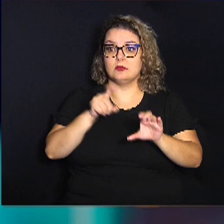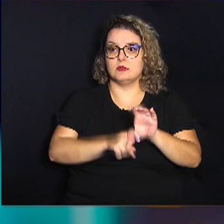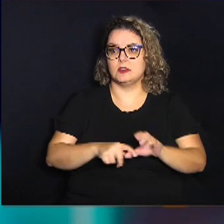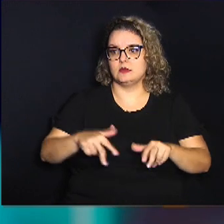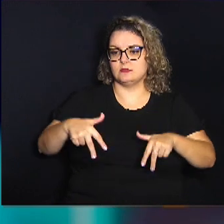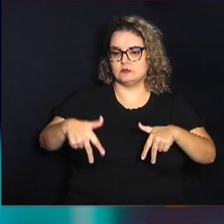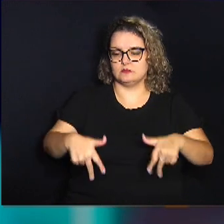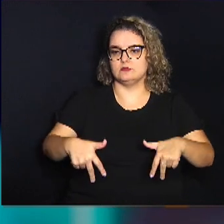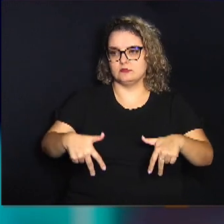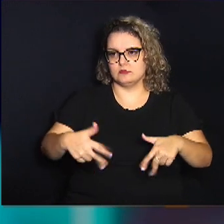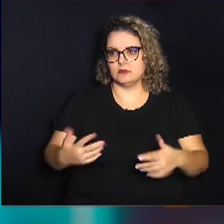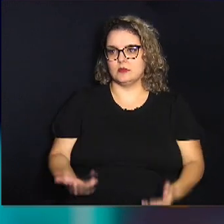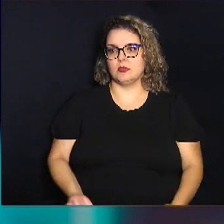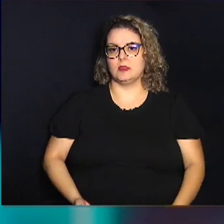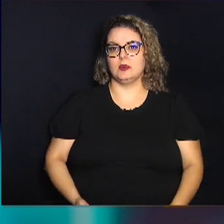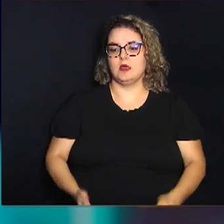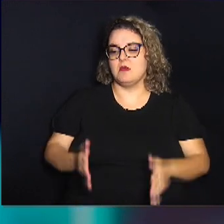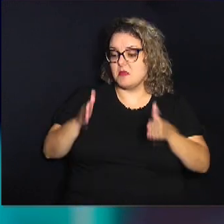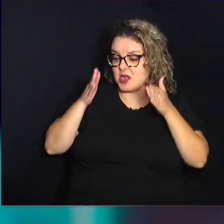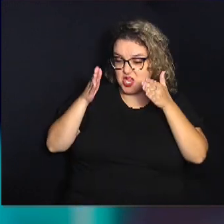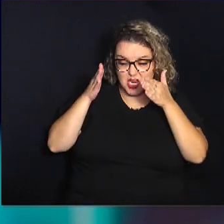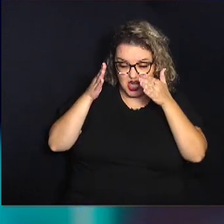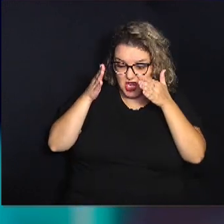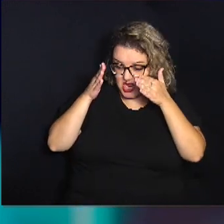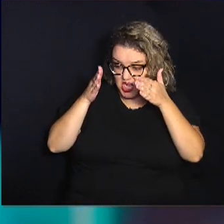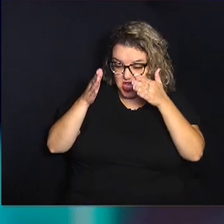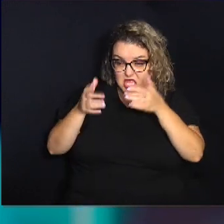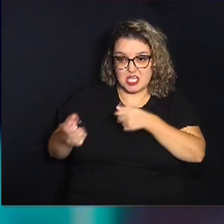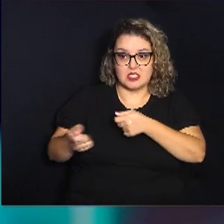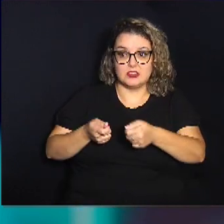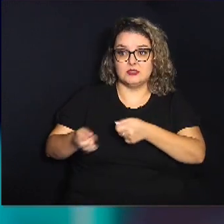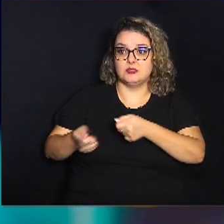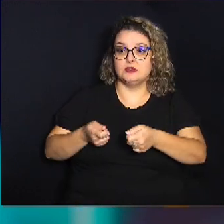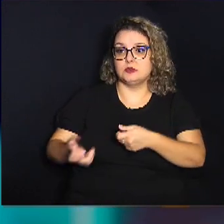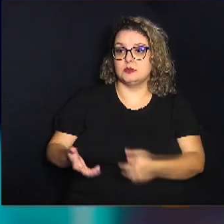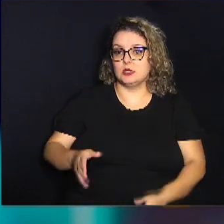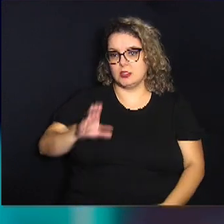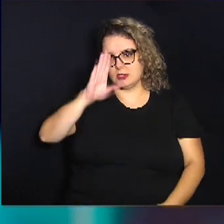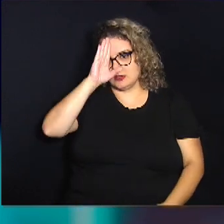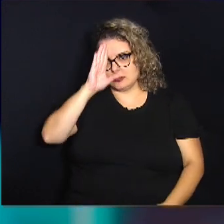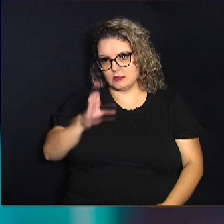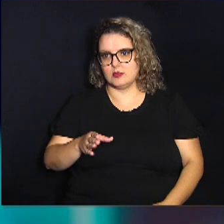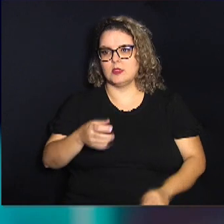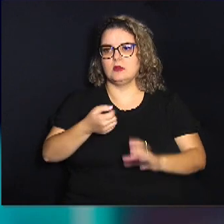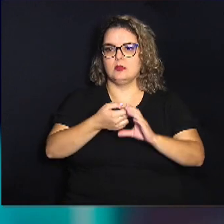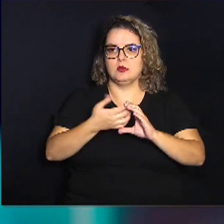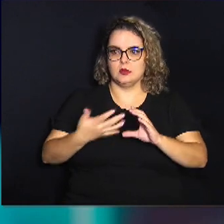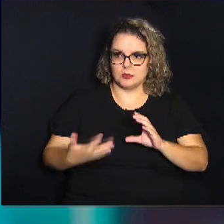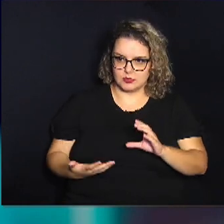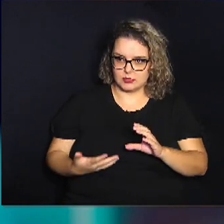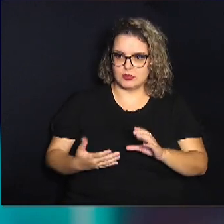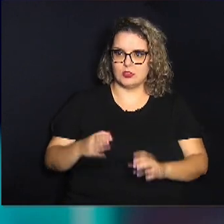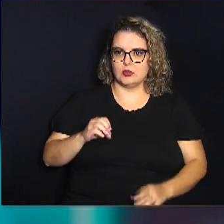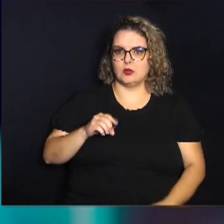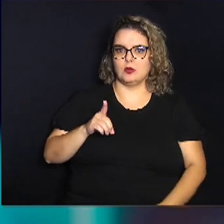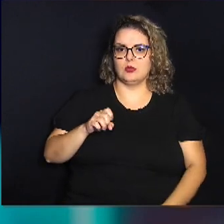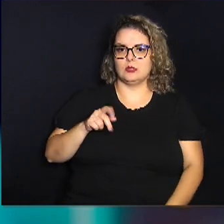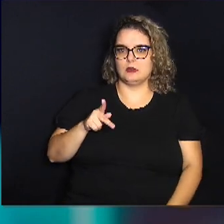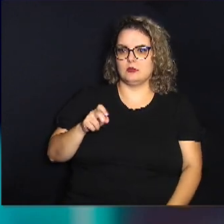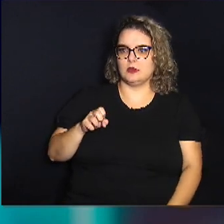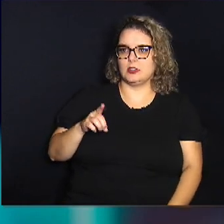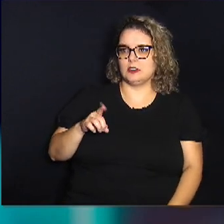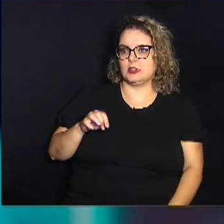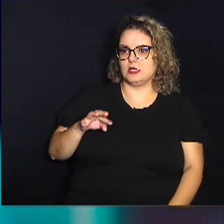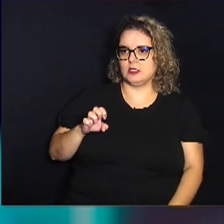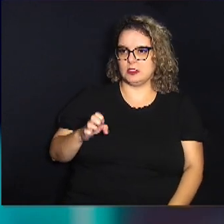Obcecado em controlá-lo. É a principal característica de um codependente químico,